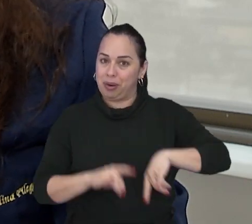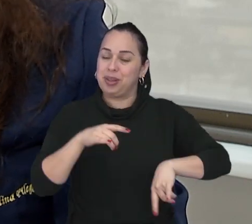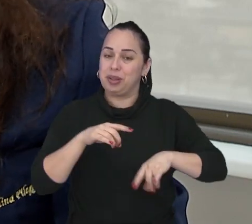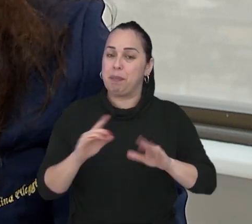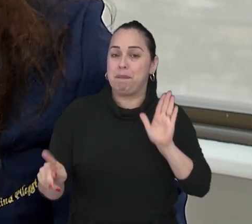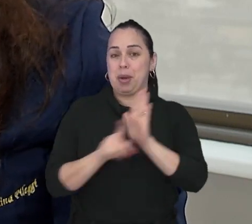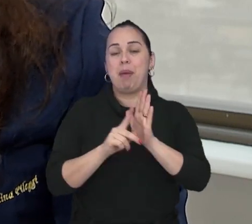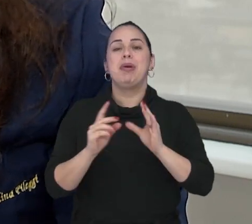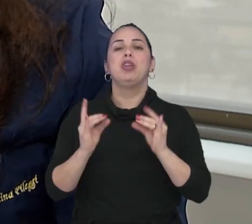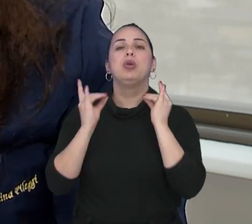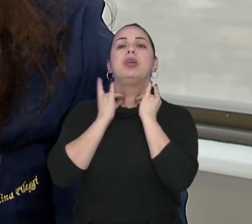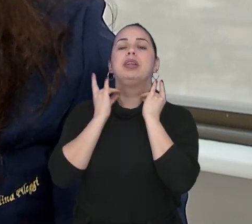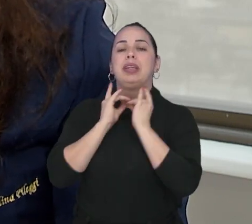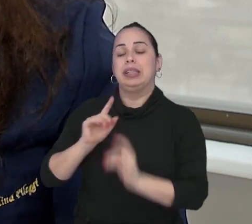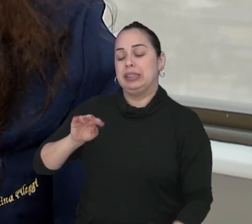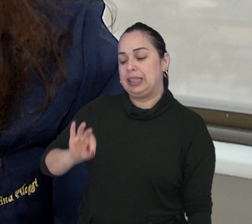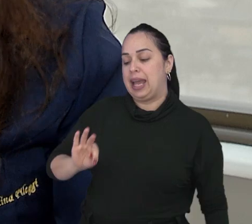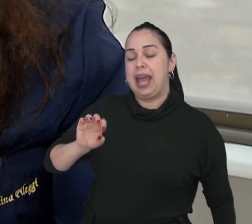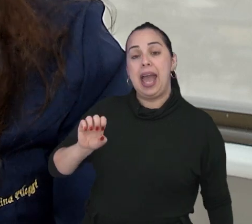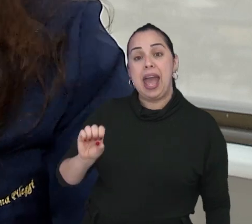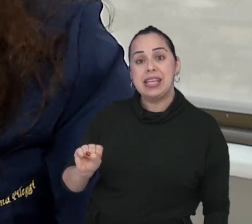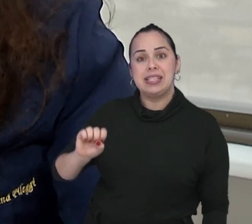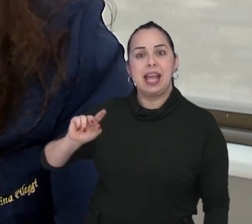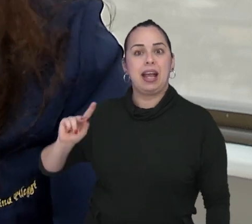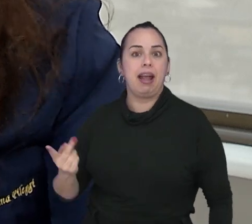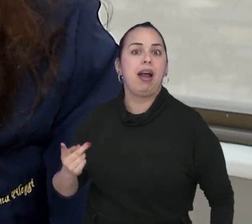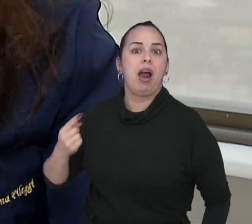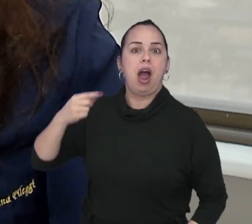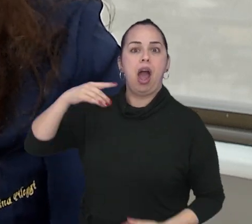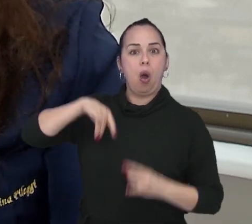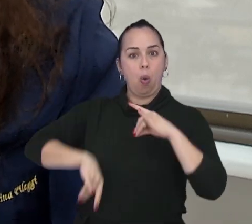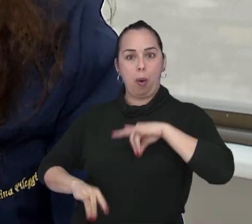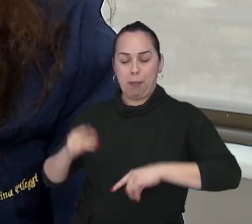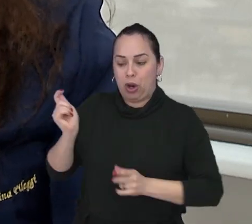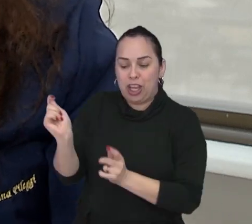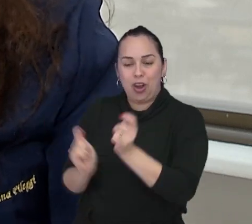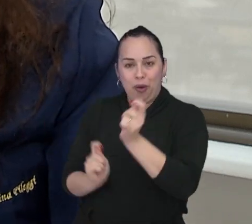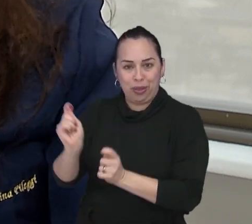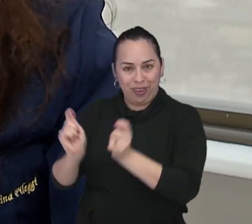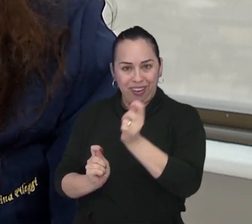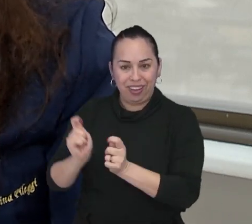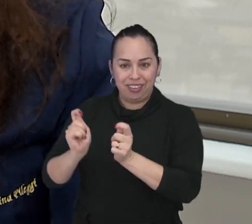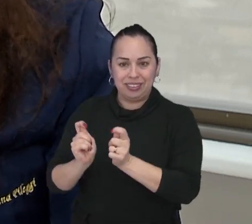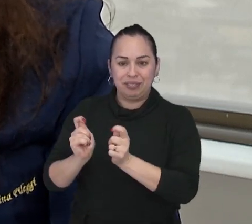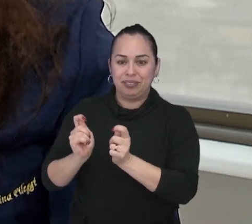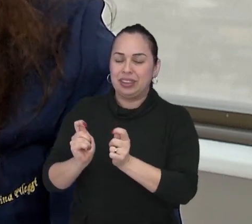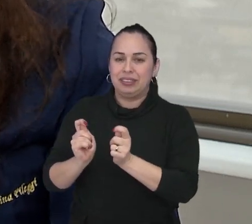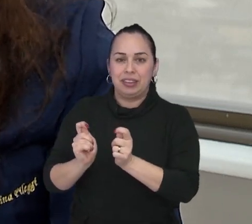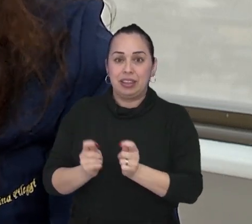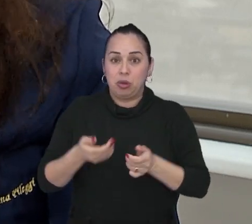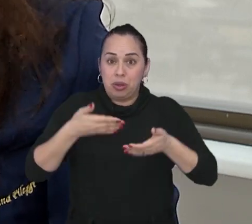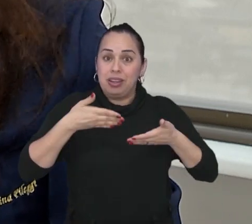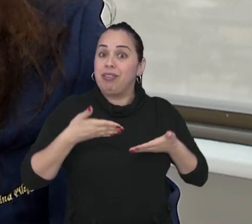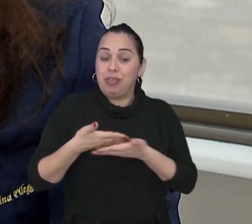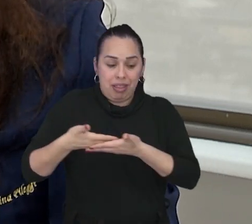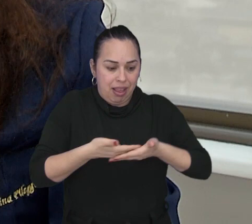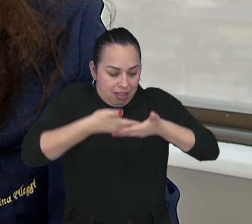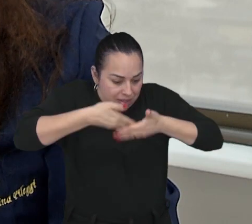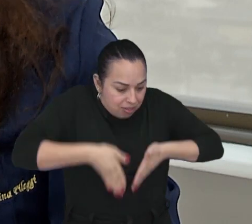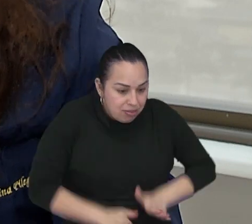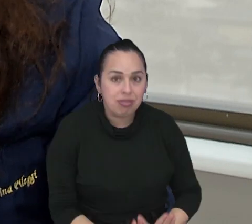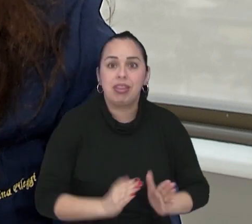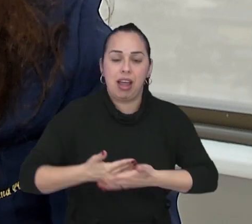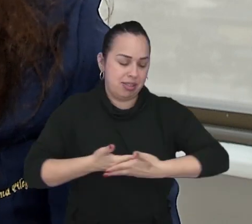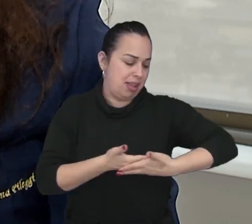tiroidiano em si e o TSH é o regulador desse hormônio a gente mede logo que o bebê